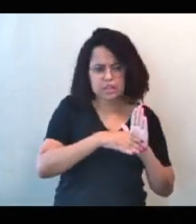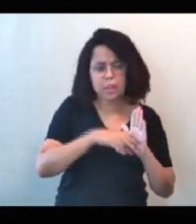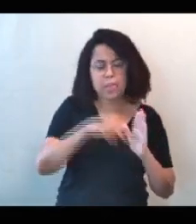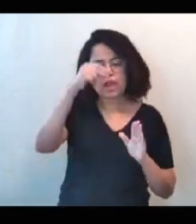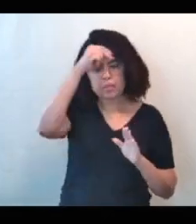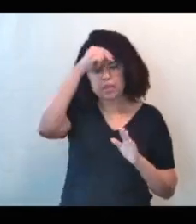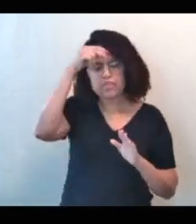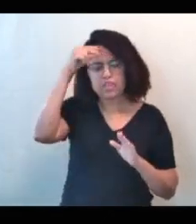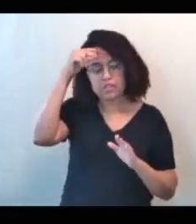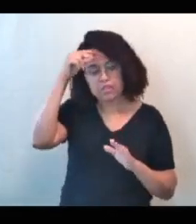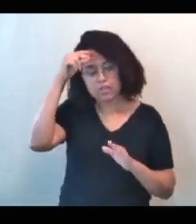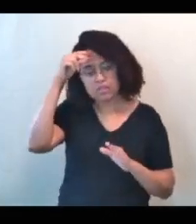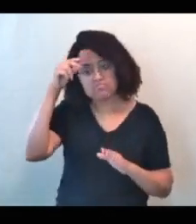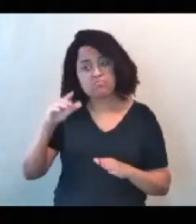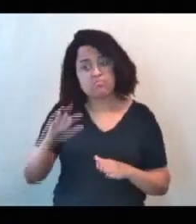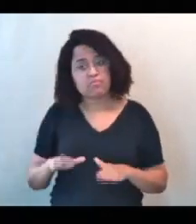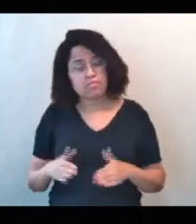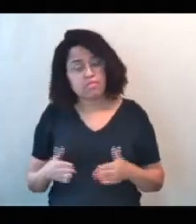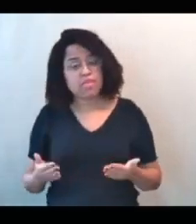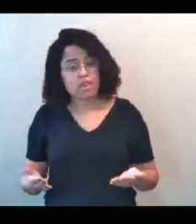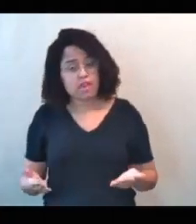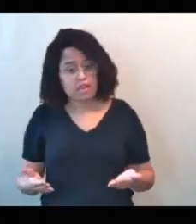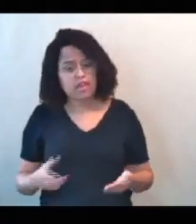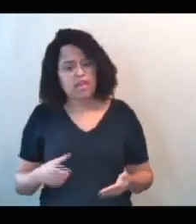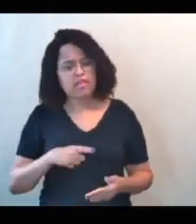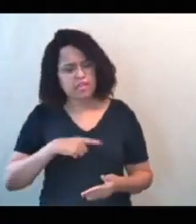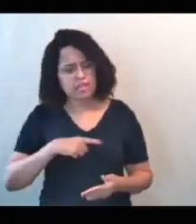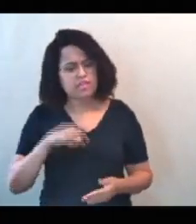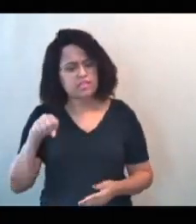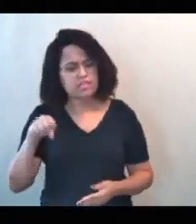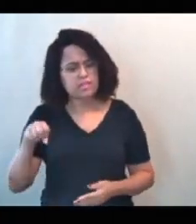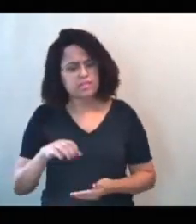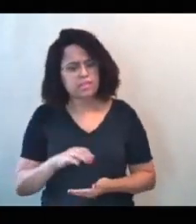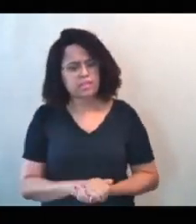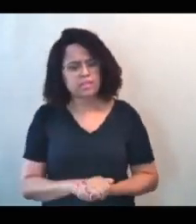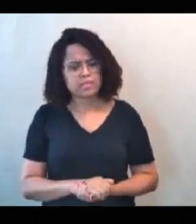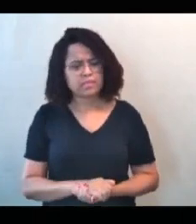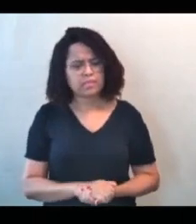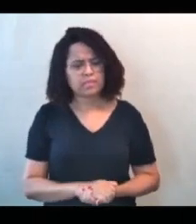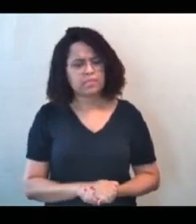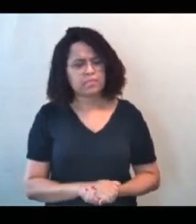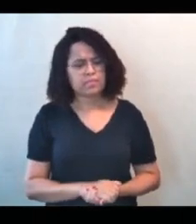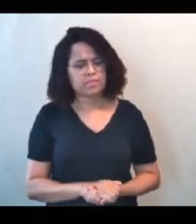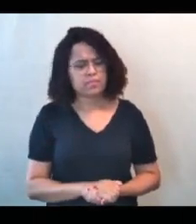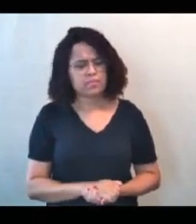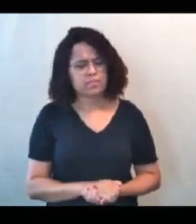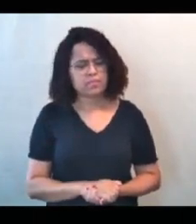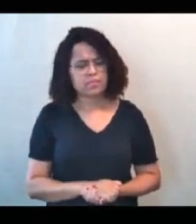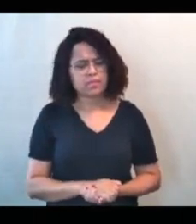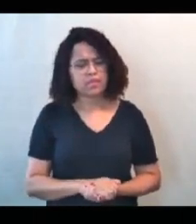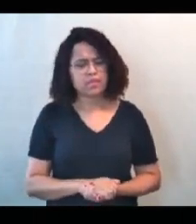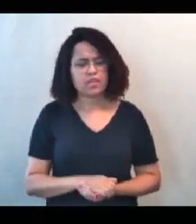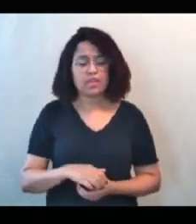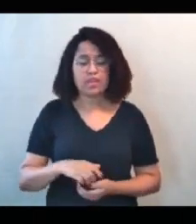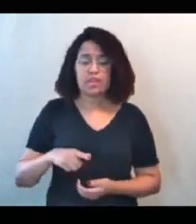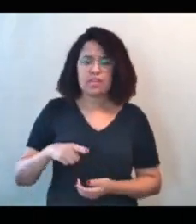Sim, a prefeitura deve ter esse controle planilhado. Não. Deve ter ou não sei?